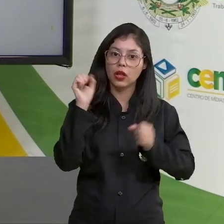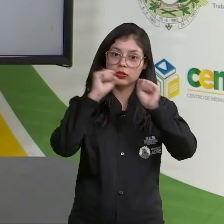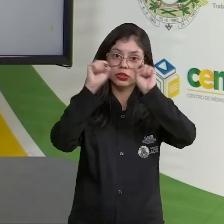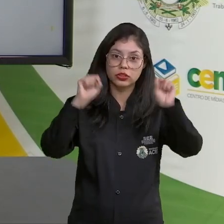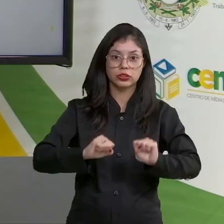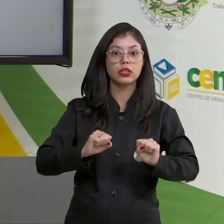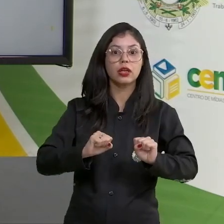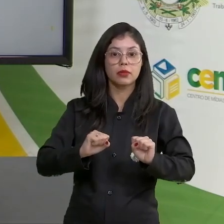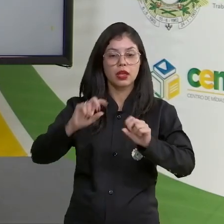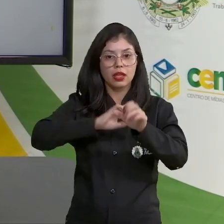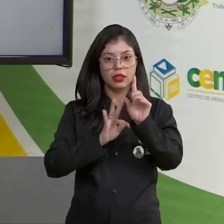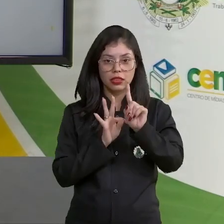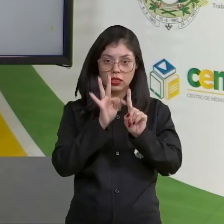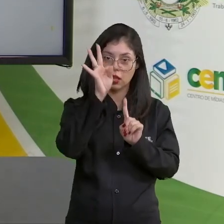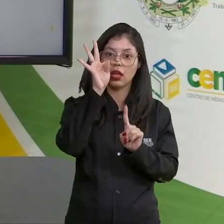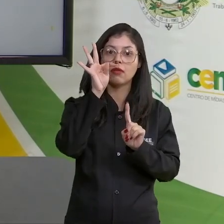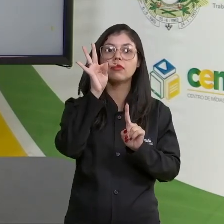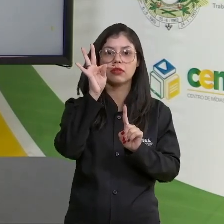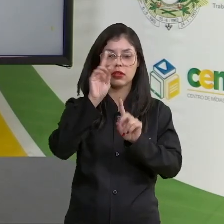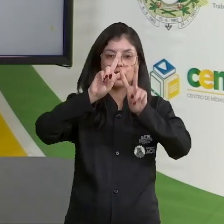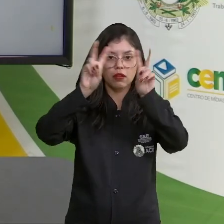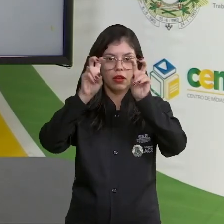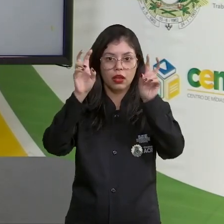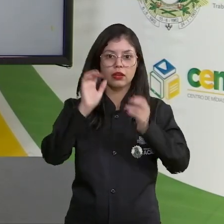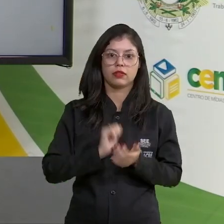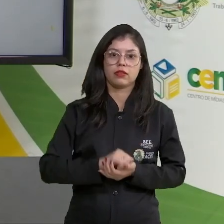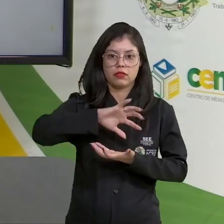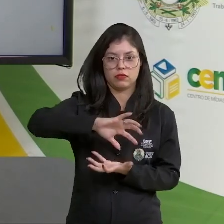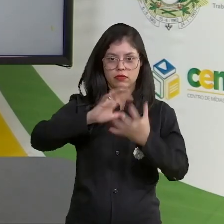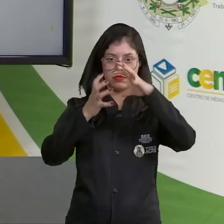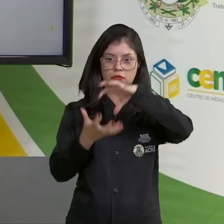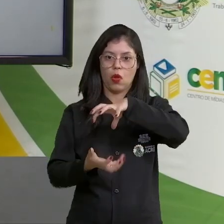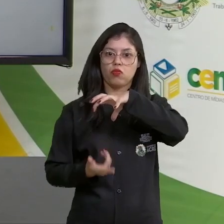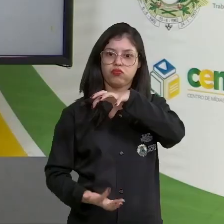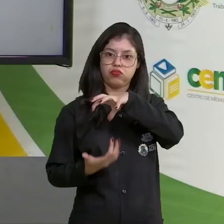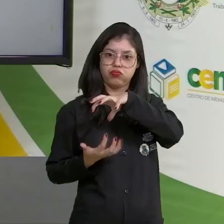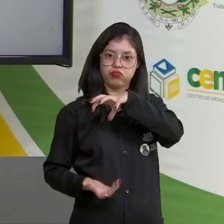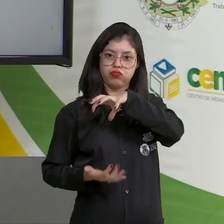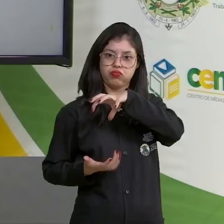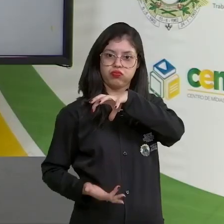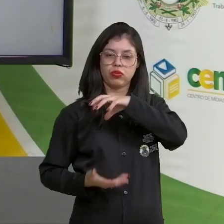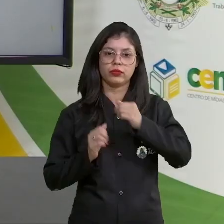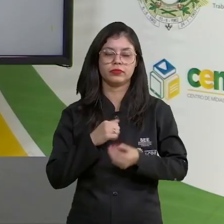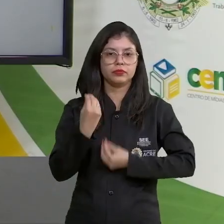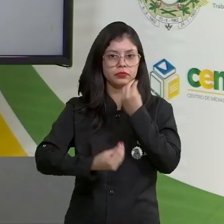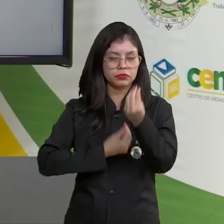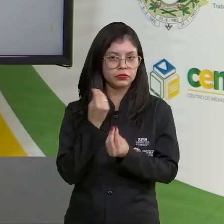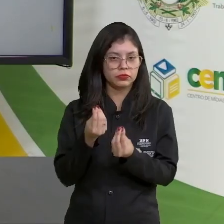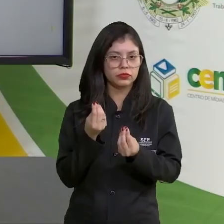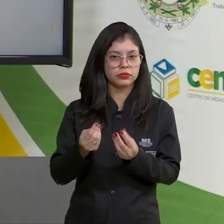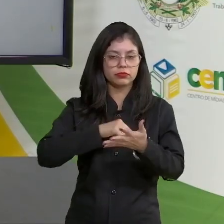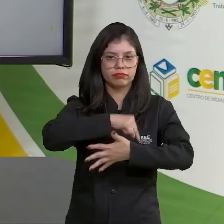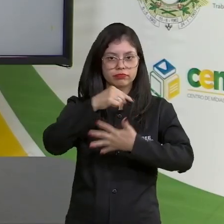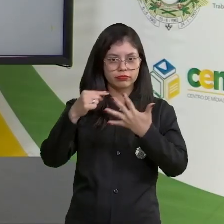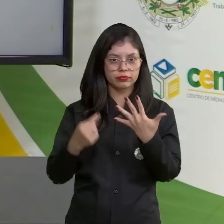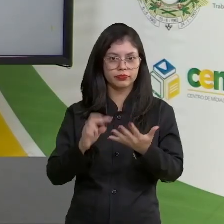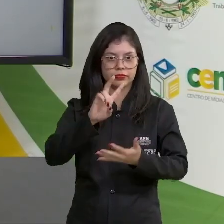sistemas térmicos e variáveis da termodinâmicas com o efeito estufa. Como é que essas